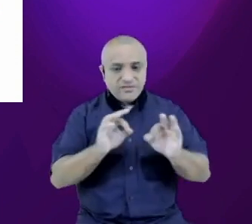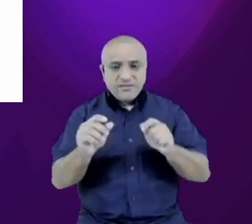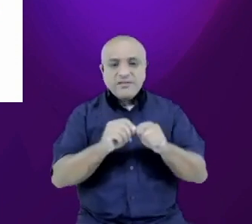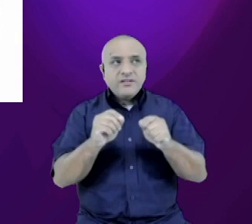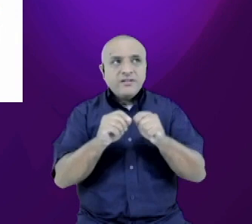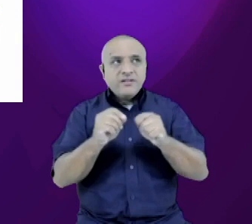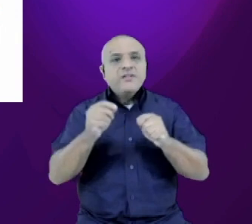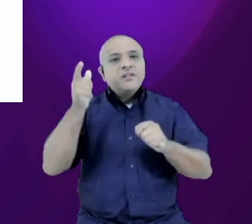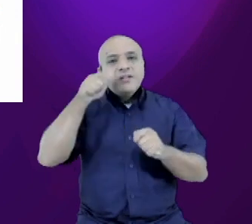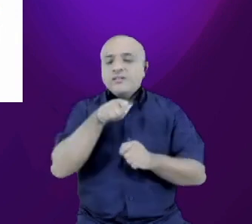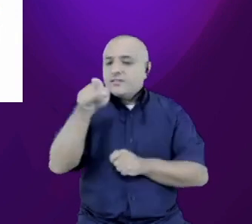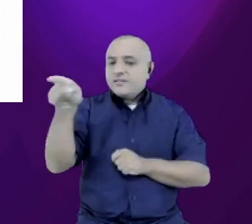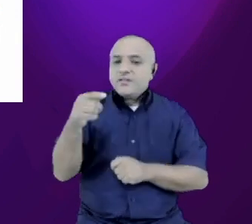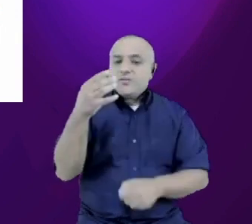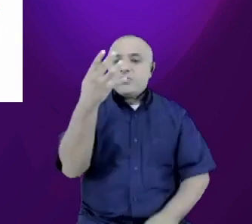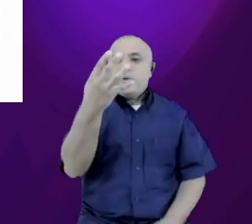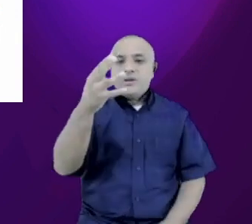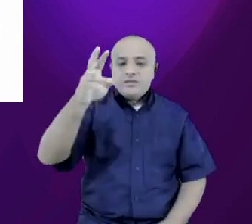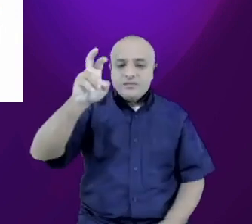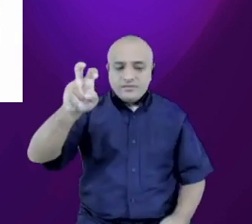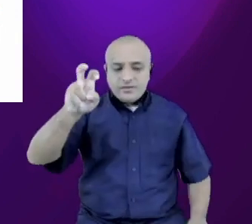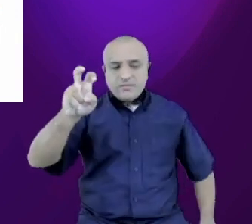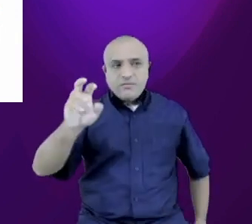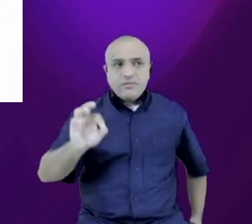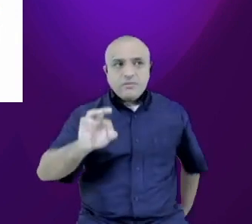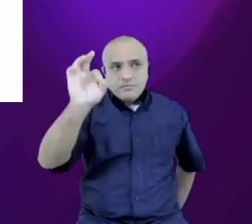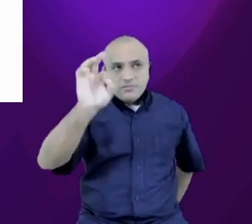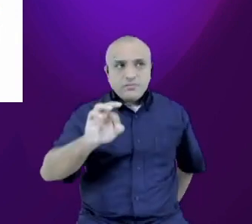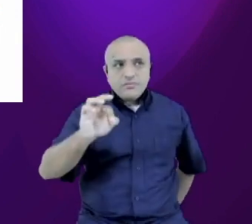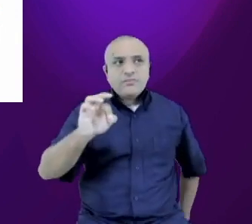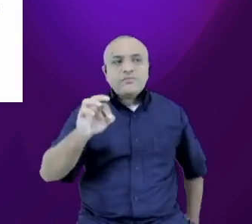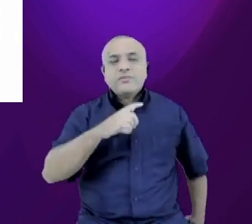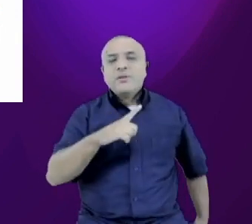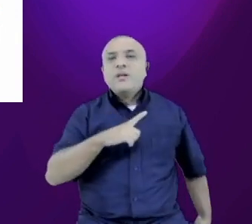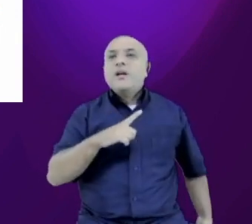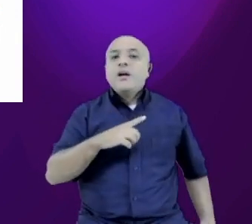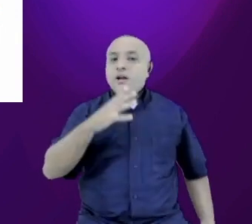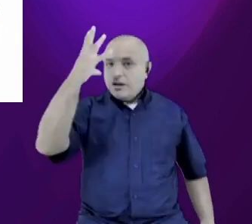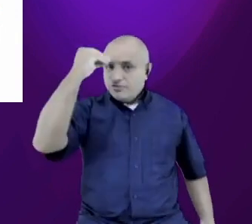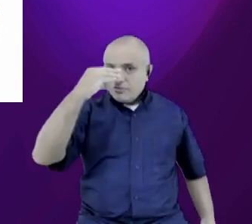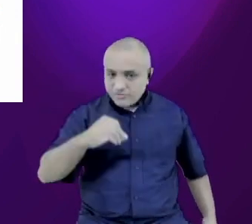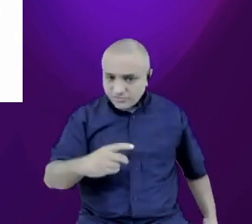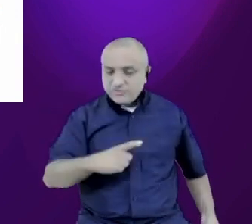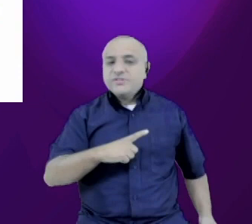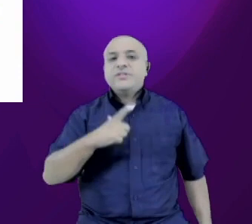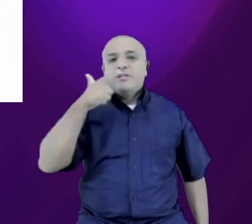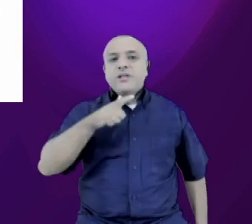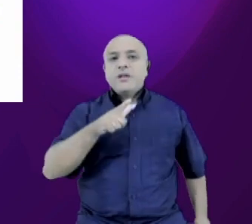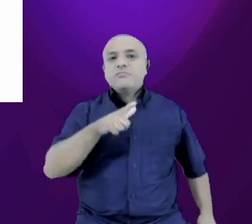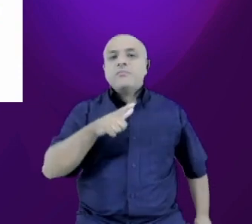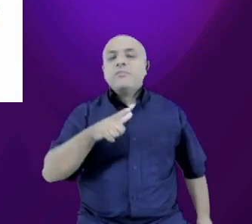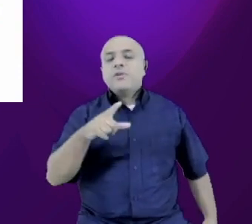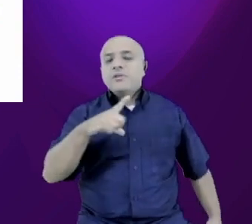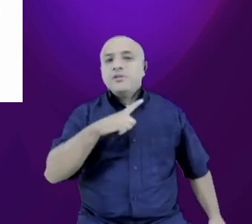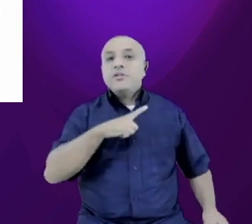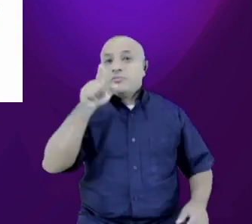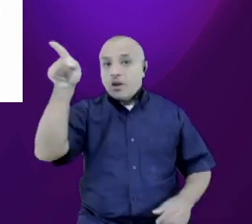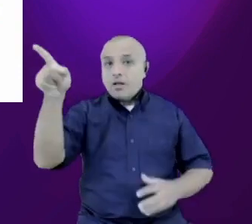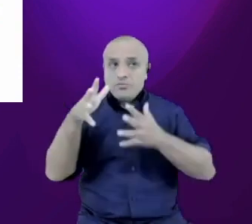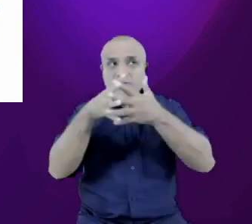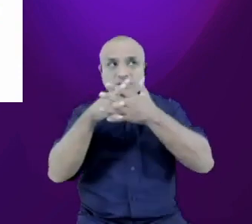e que nesse survey 45% dos radiologistas entrevistados tinham critérios para burnout, isso também nos Estados